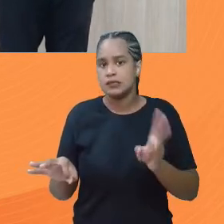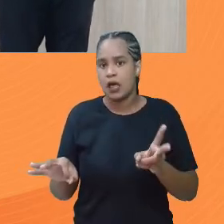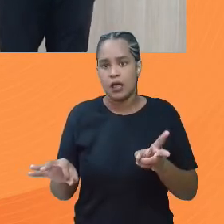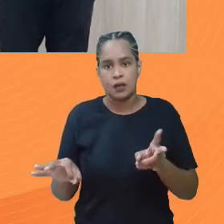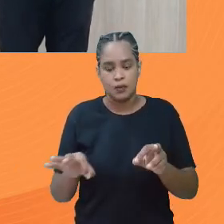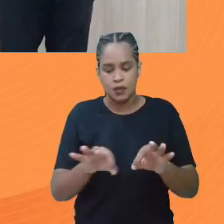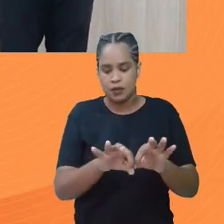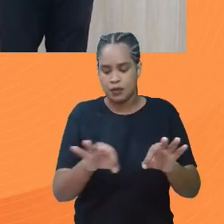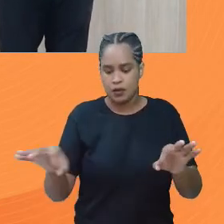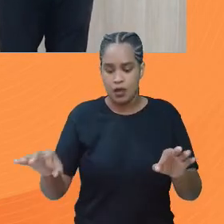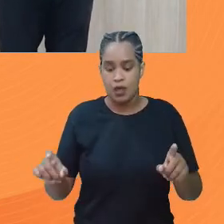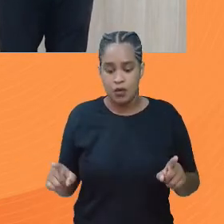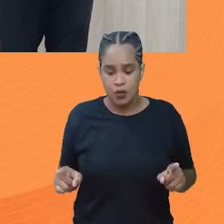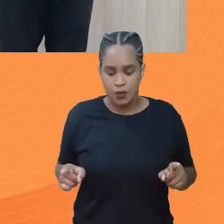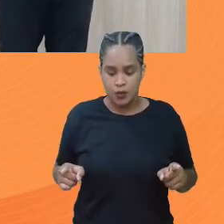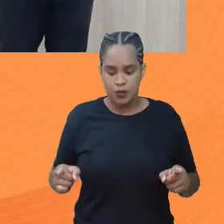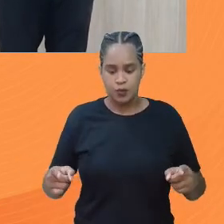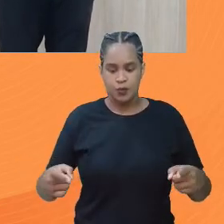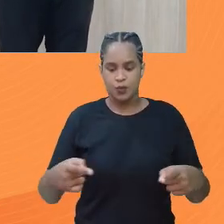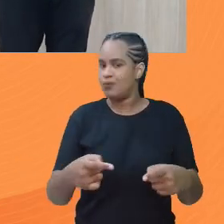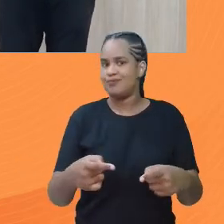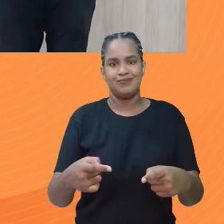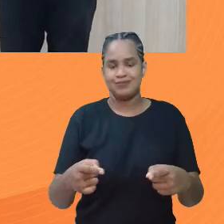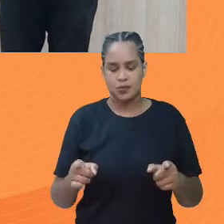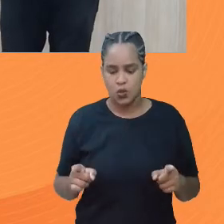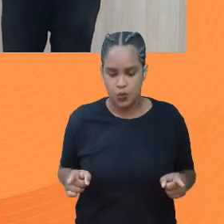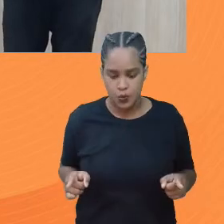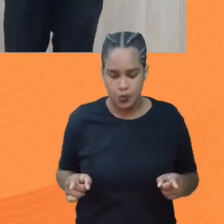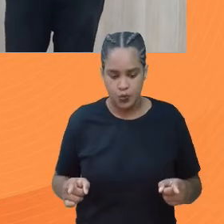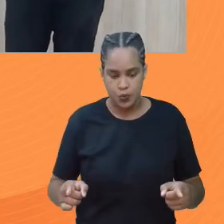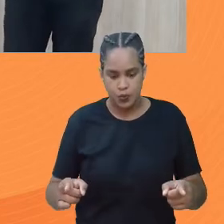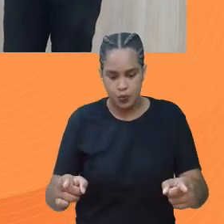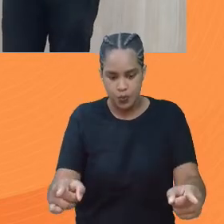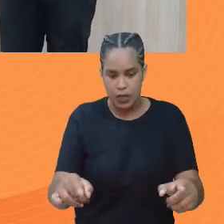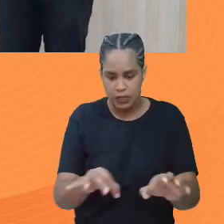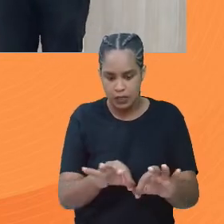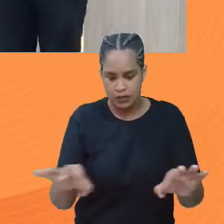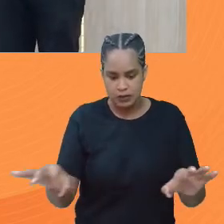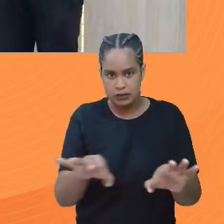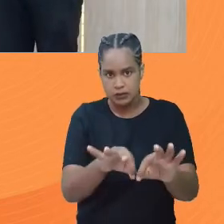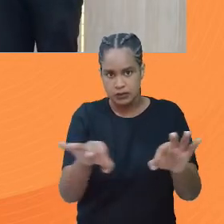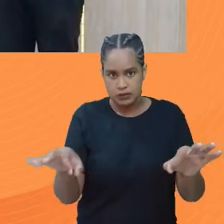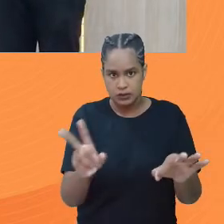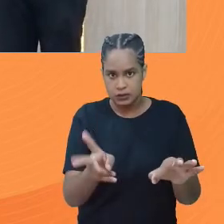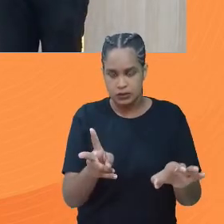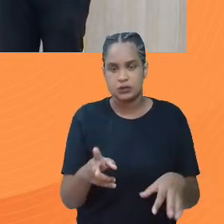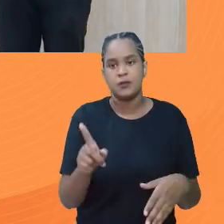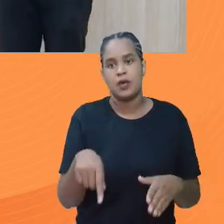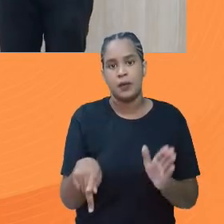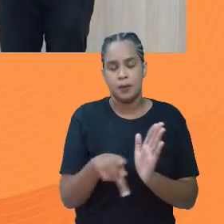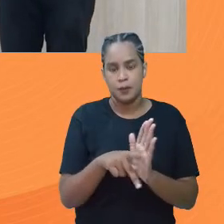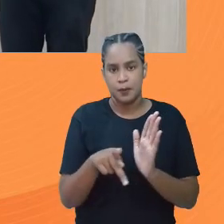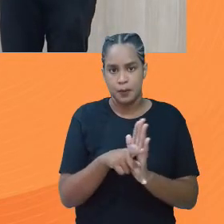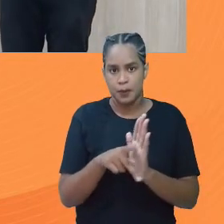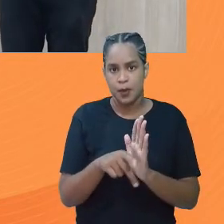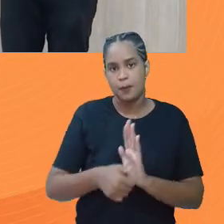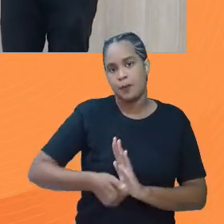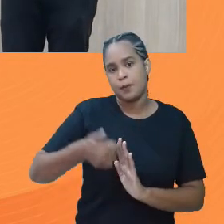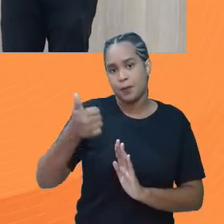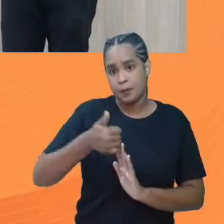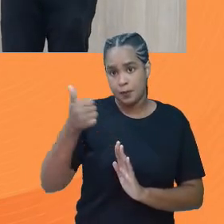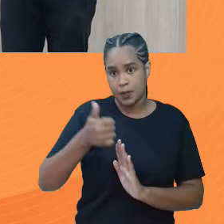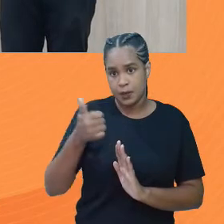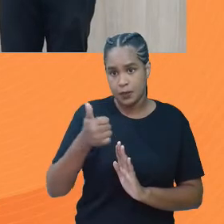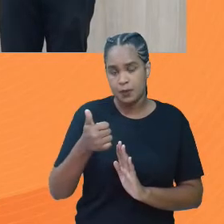elas não se cruzam, tá bom? Então, a gente chega aí com isso na classificação da nossa primeira